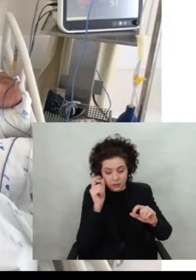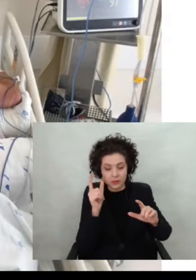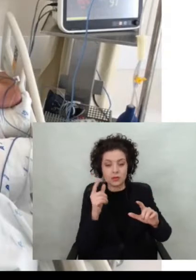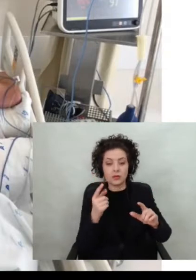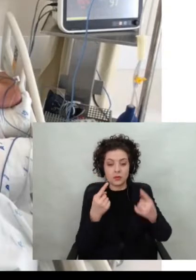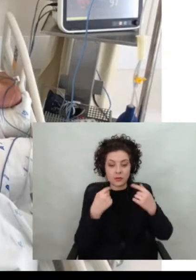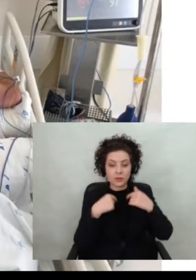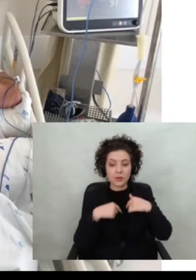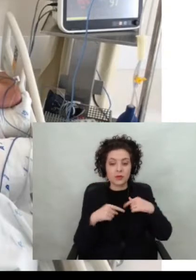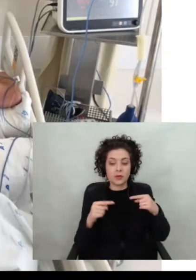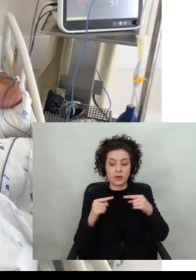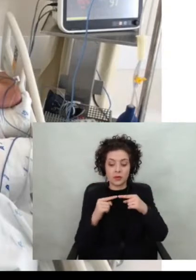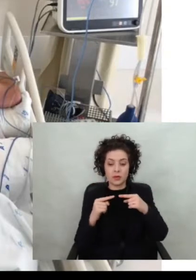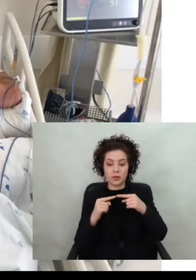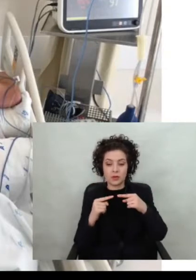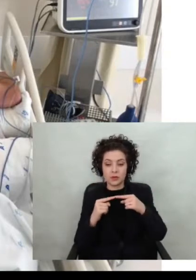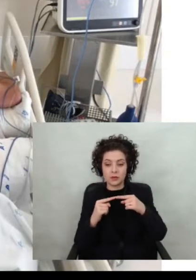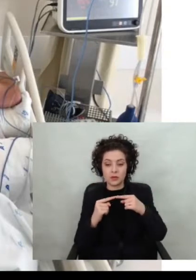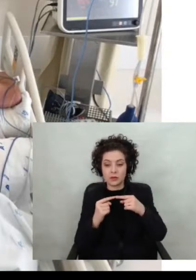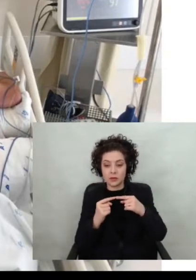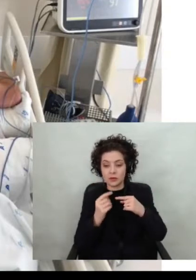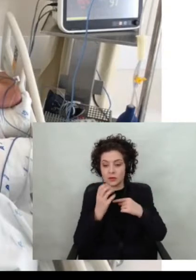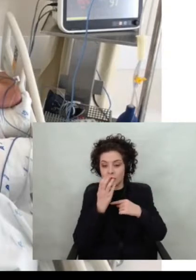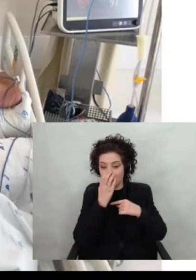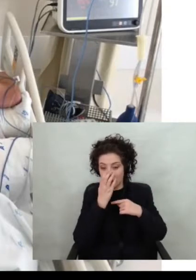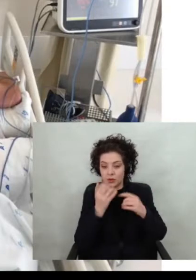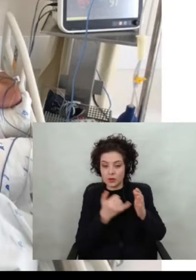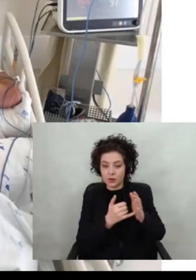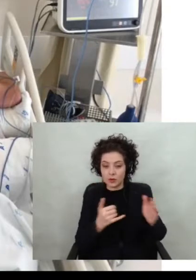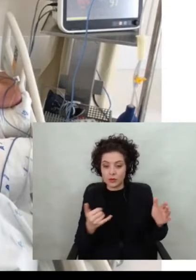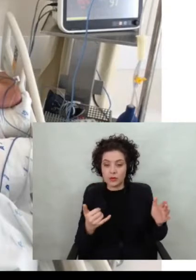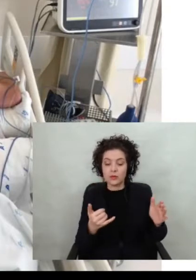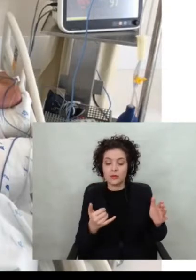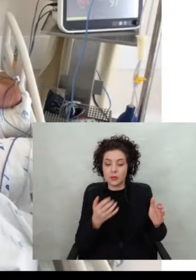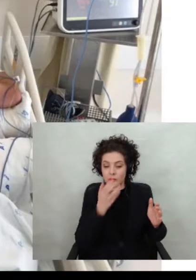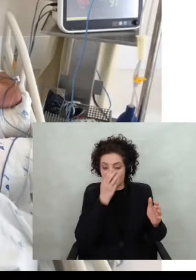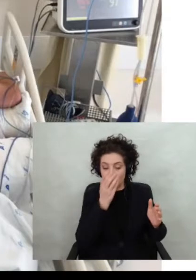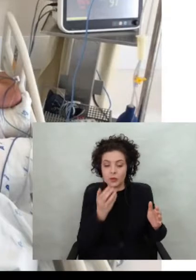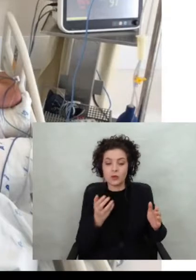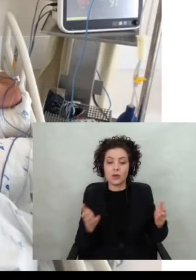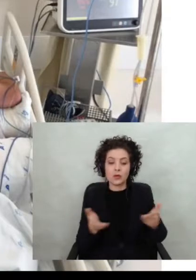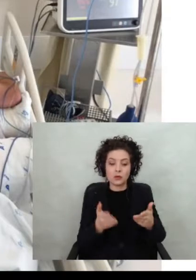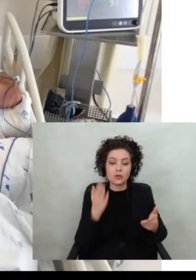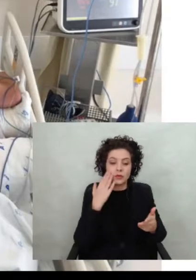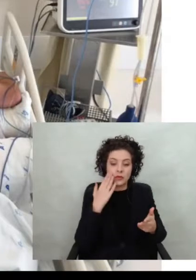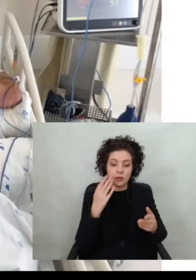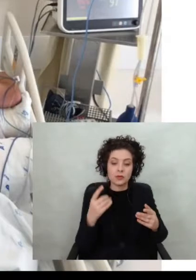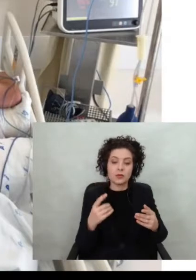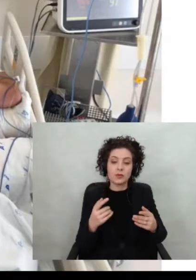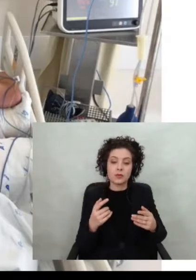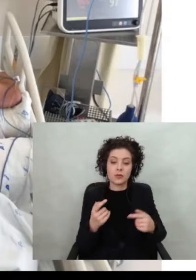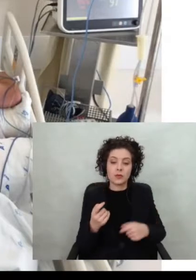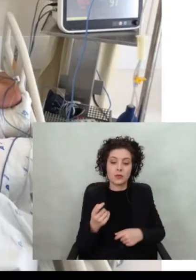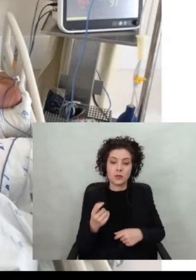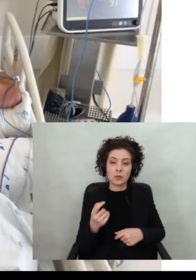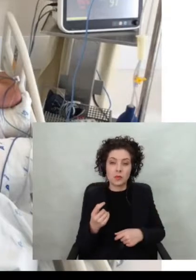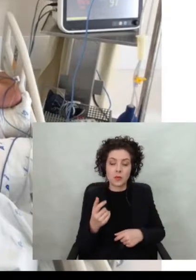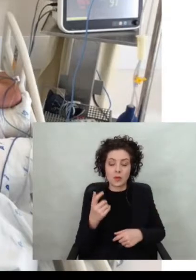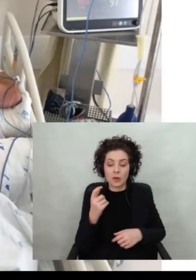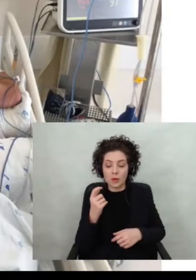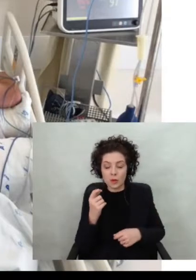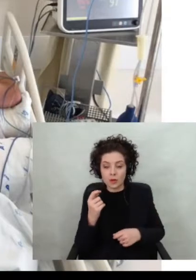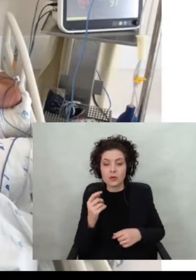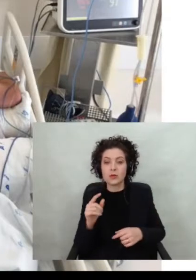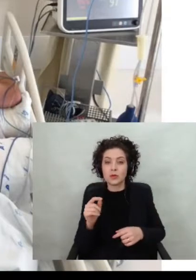ventilador. E muitas vezes, hoje nós sabemos na terapia intensiva que nós devemos usar pouco sedativo, permitir o despertar